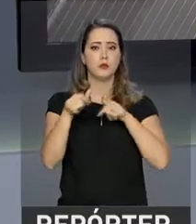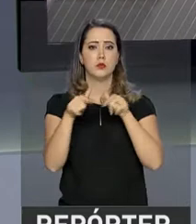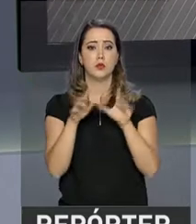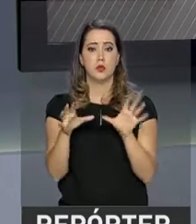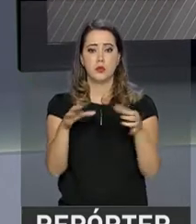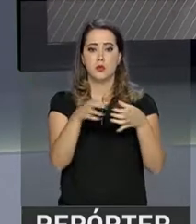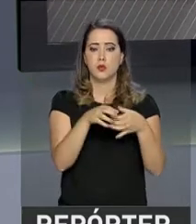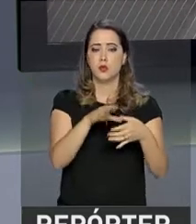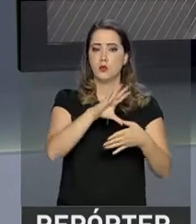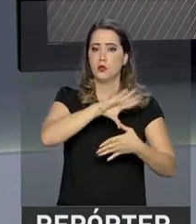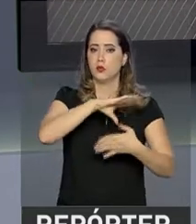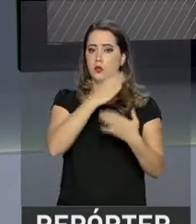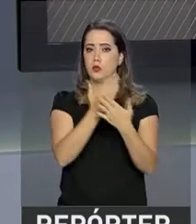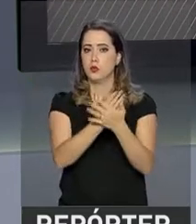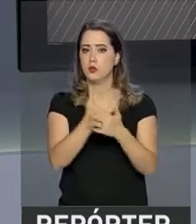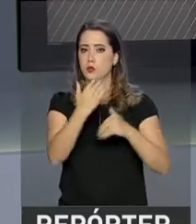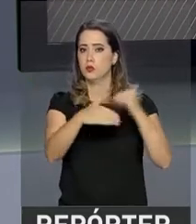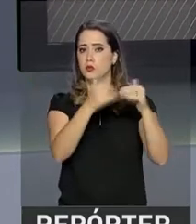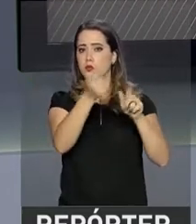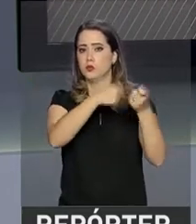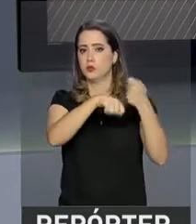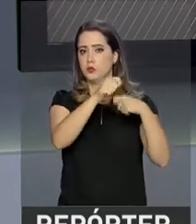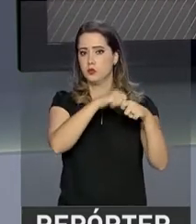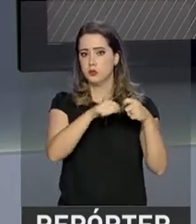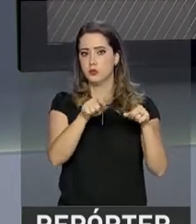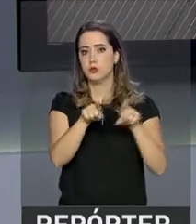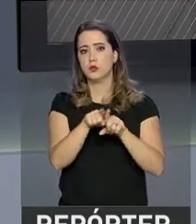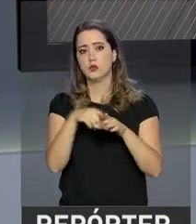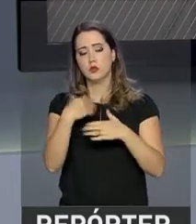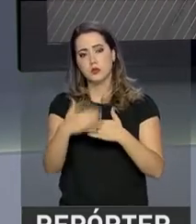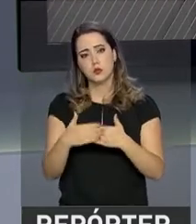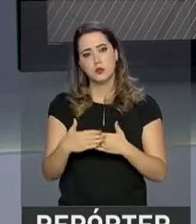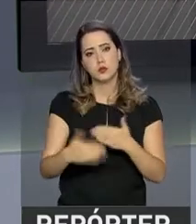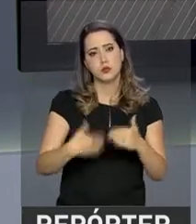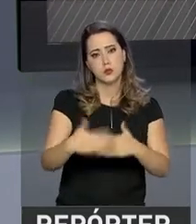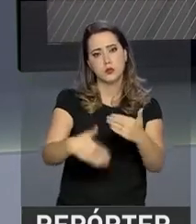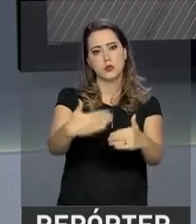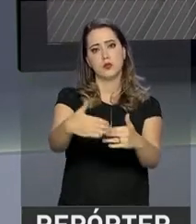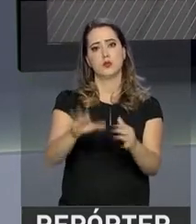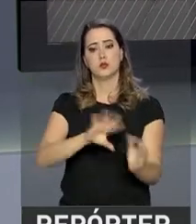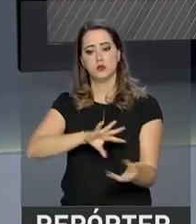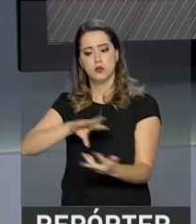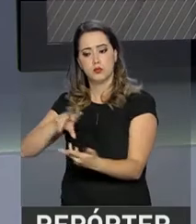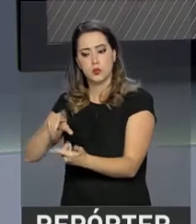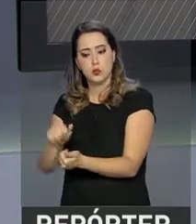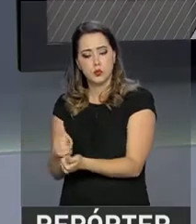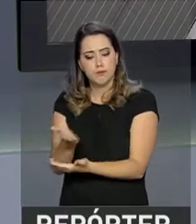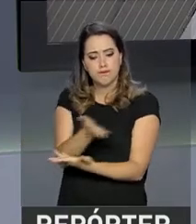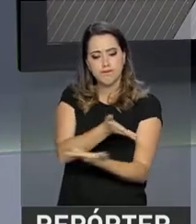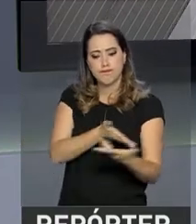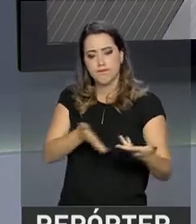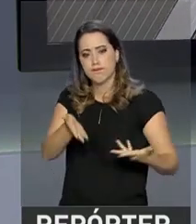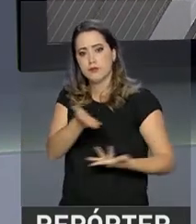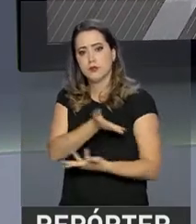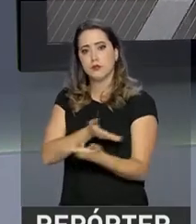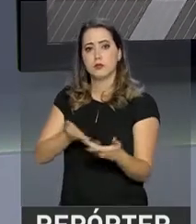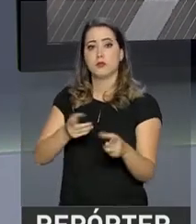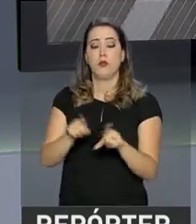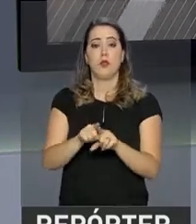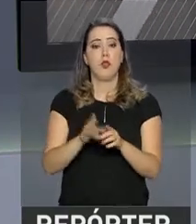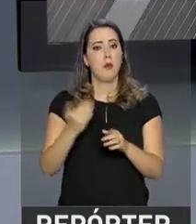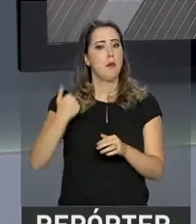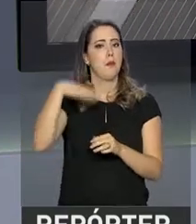do bloco momento da economia dentro dos países membros e o avanço das negociações externas com outros grupos